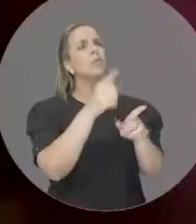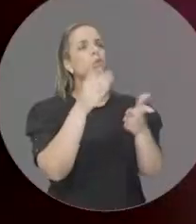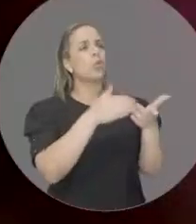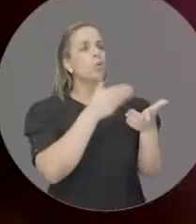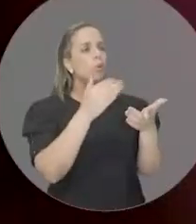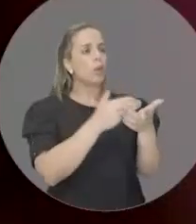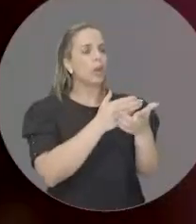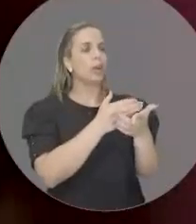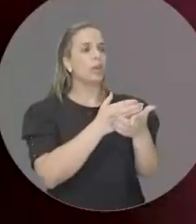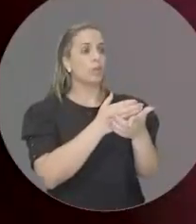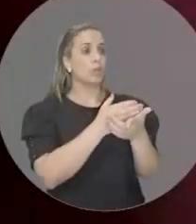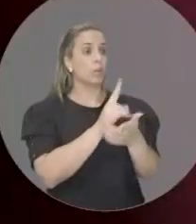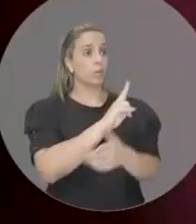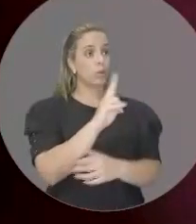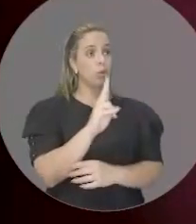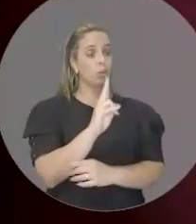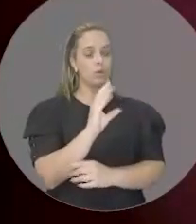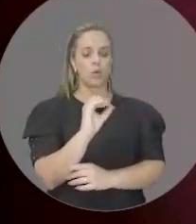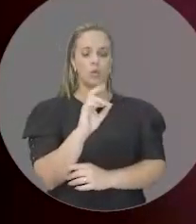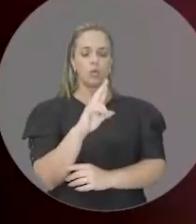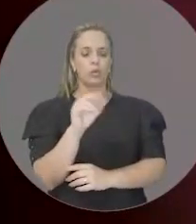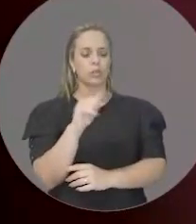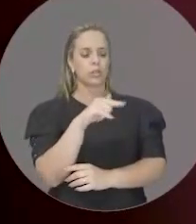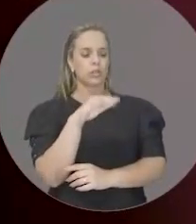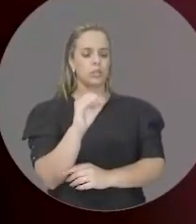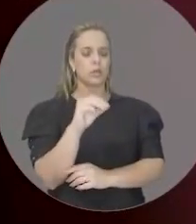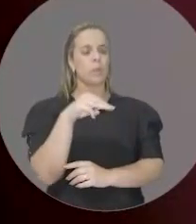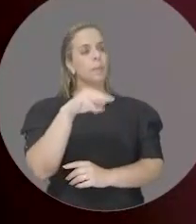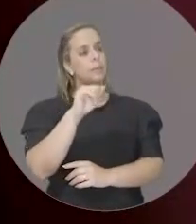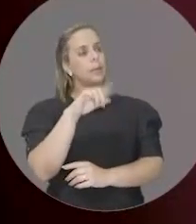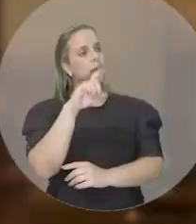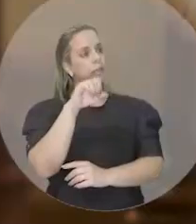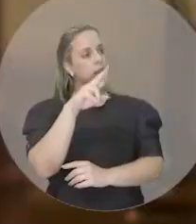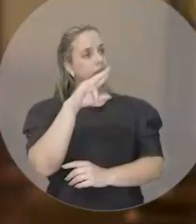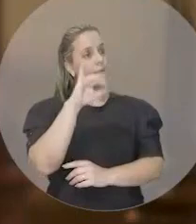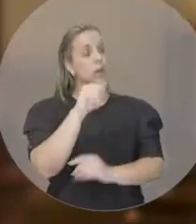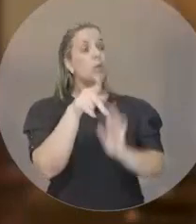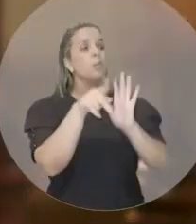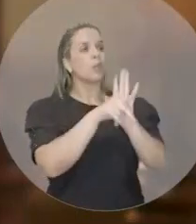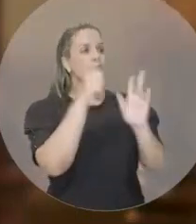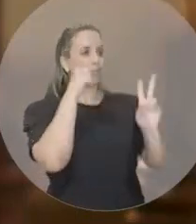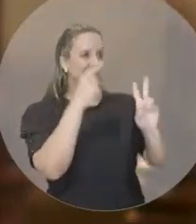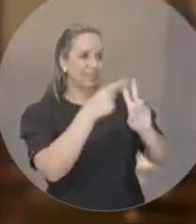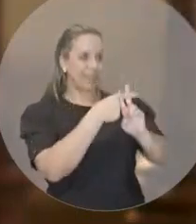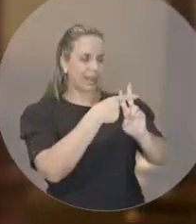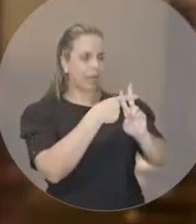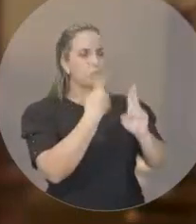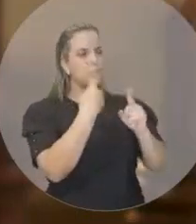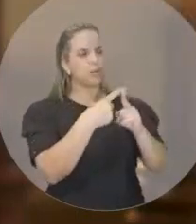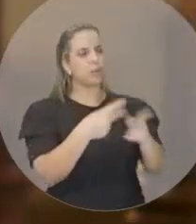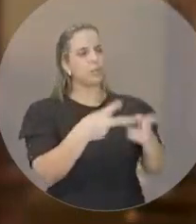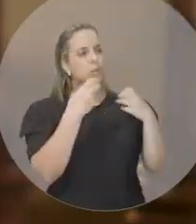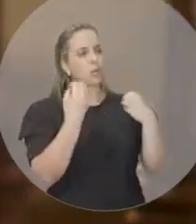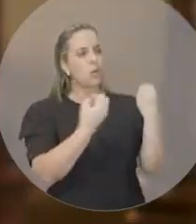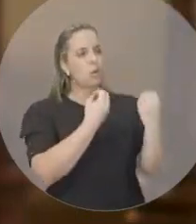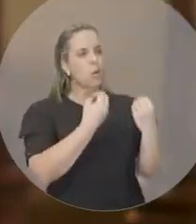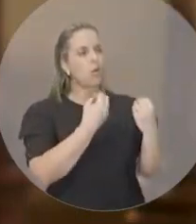o livro Coração Madeira, da Marli Walker, em que a gente também percebe ali